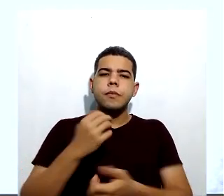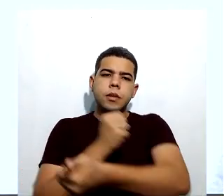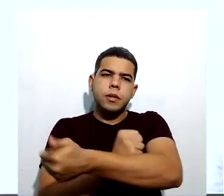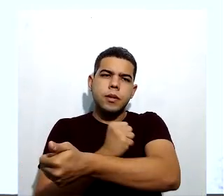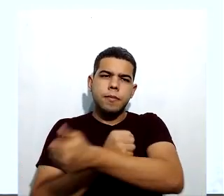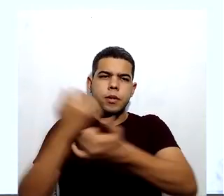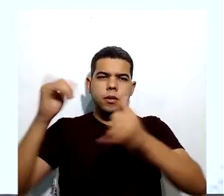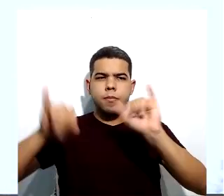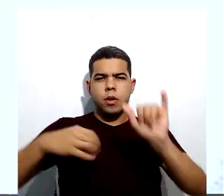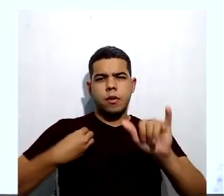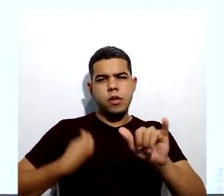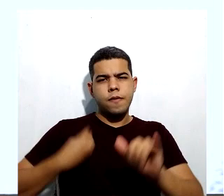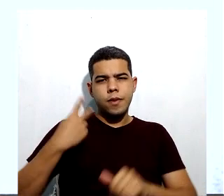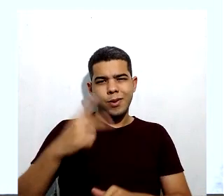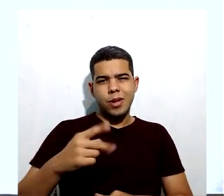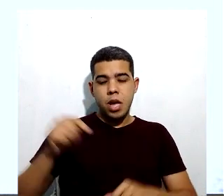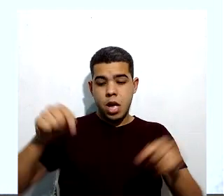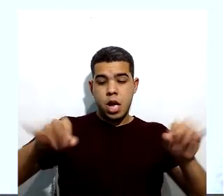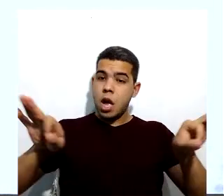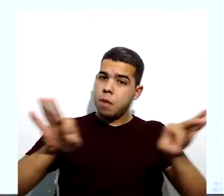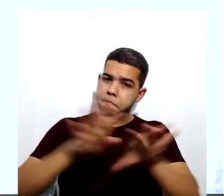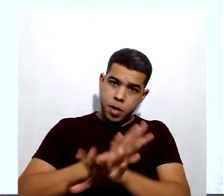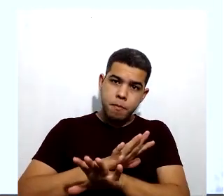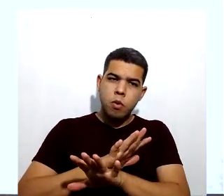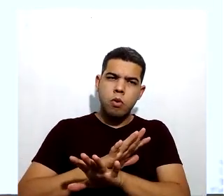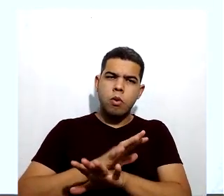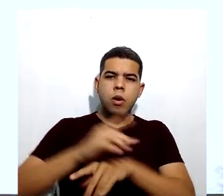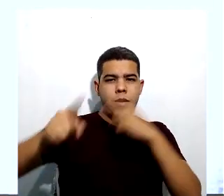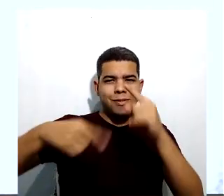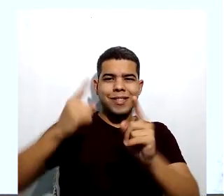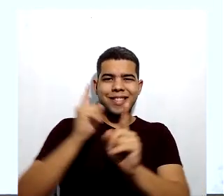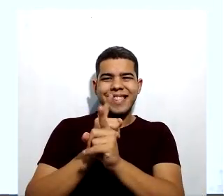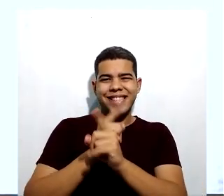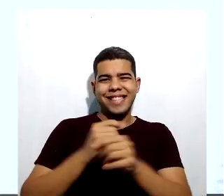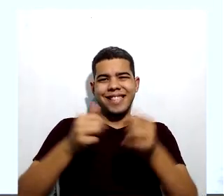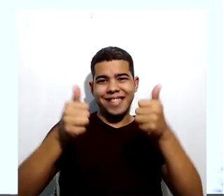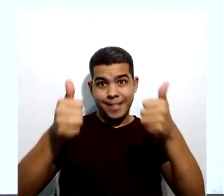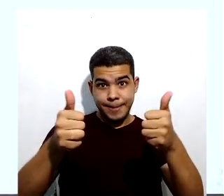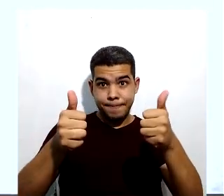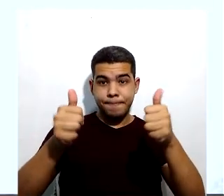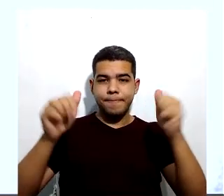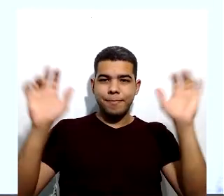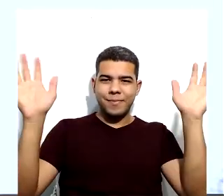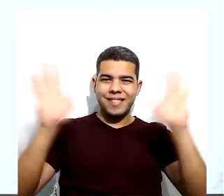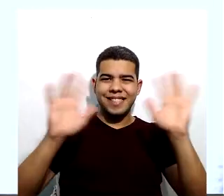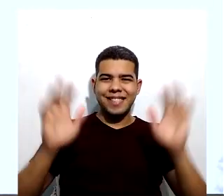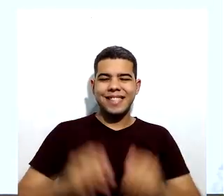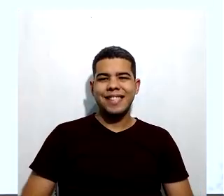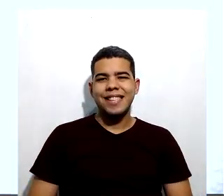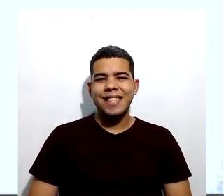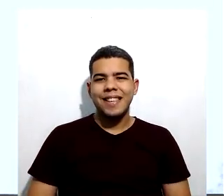dependência química na sua vida. Hoje eu vou ficando por aqui e a gente se encontra na próxima aula.